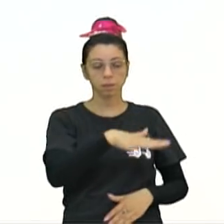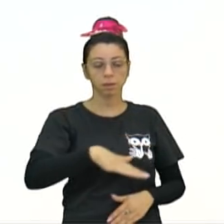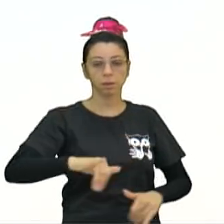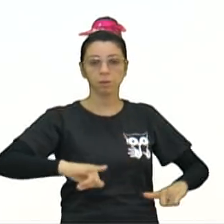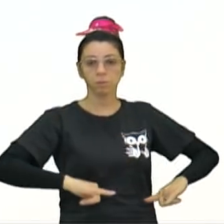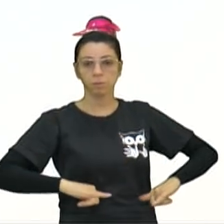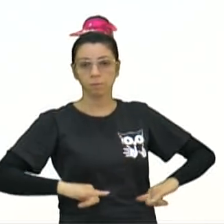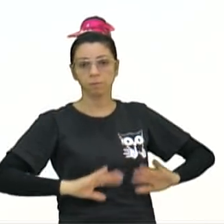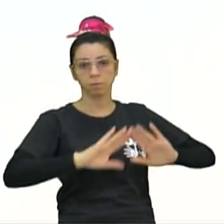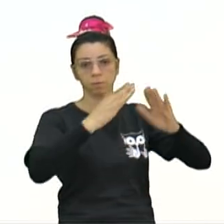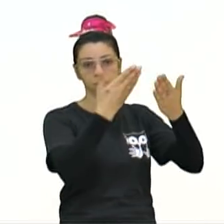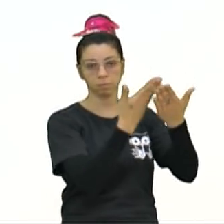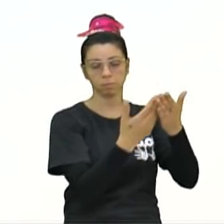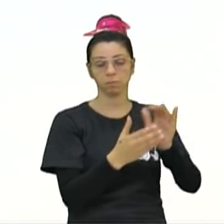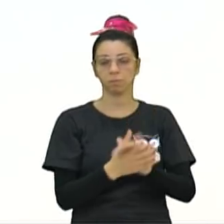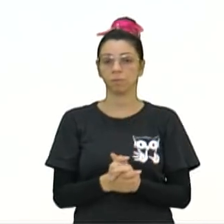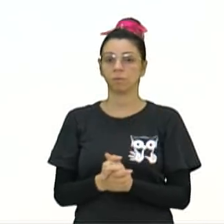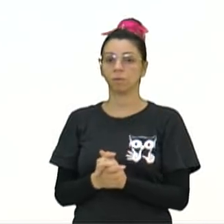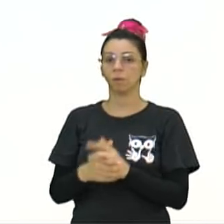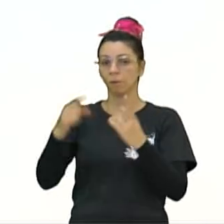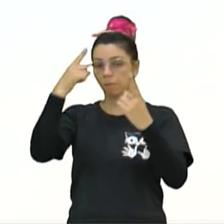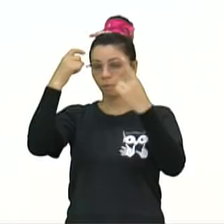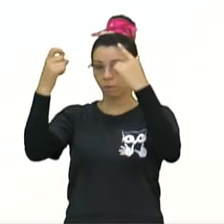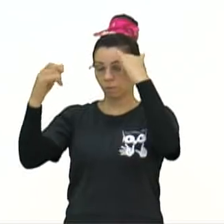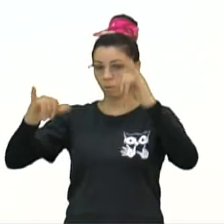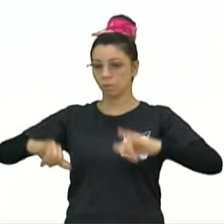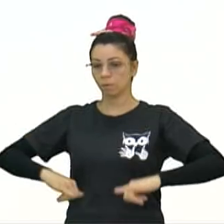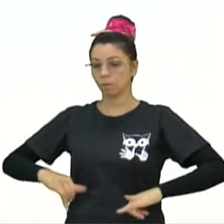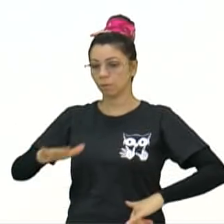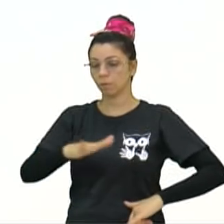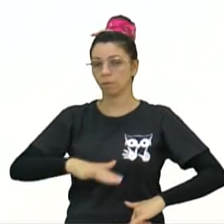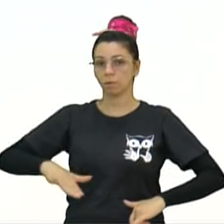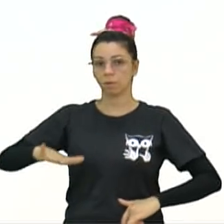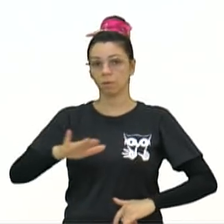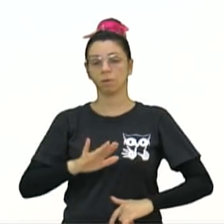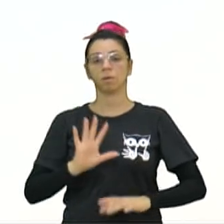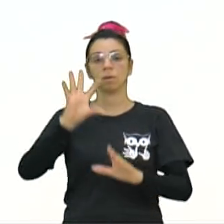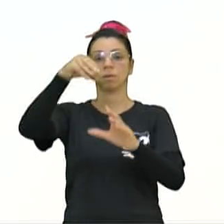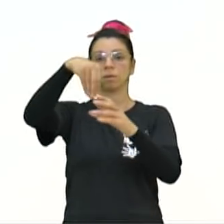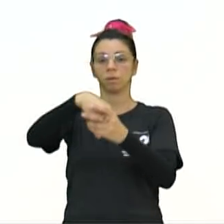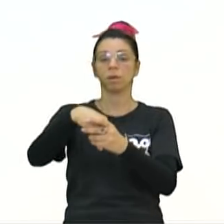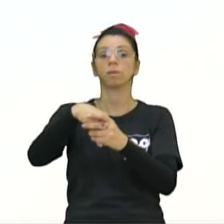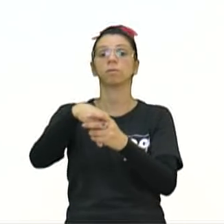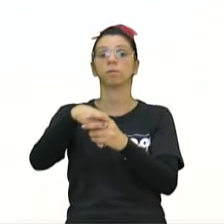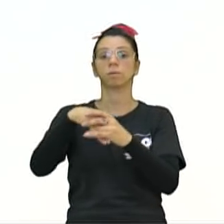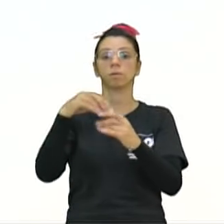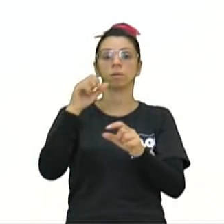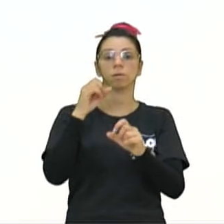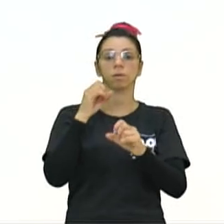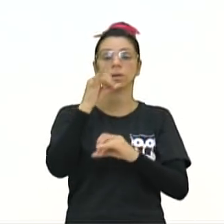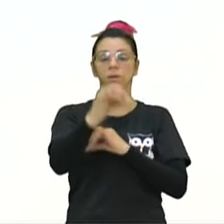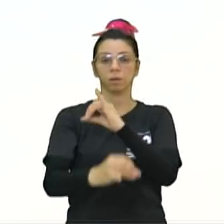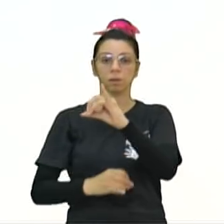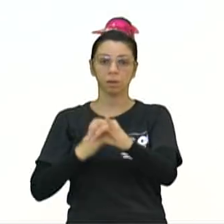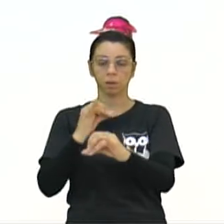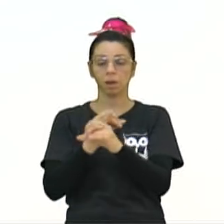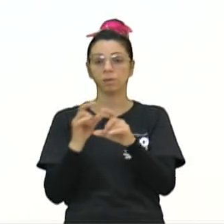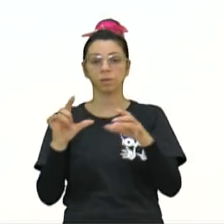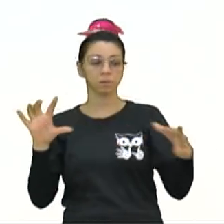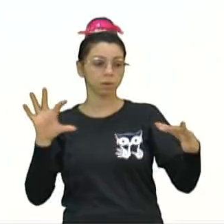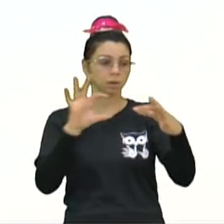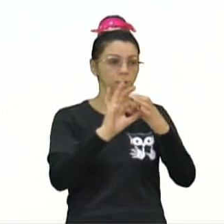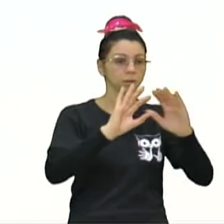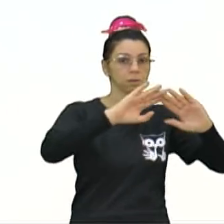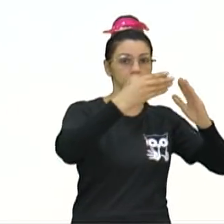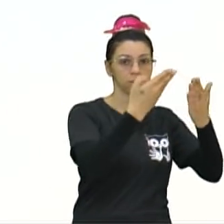Segunda proposta. O tema será a violência sofrida nos ambientes virtuais, podendo ter relação com o contexto escolar. Um tempo para